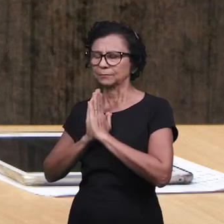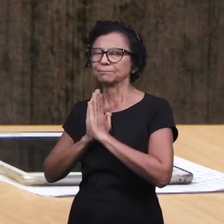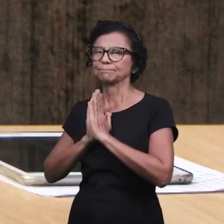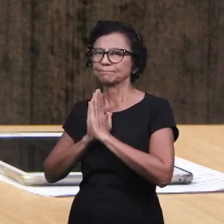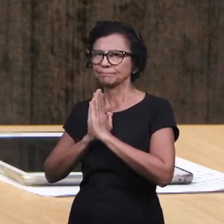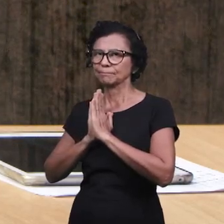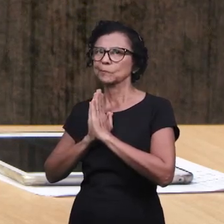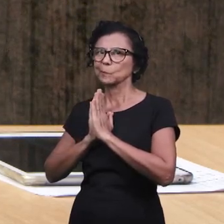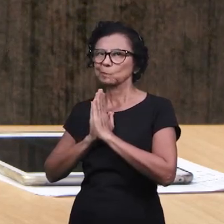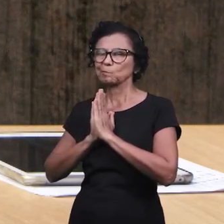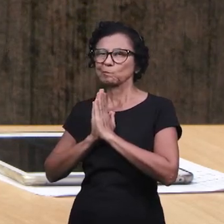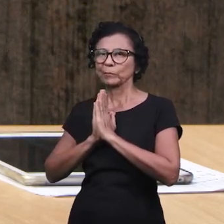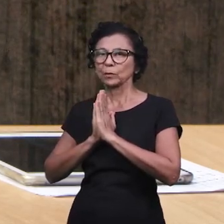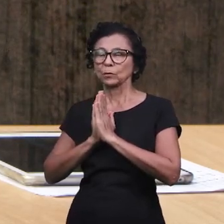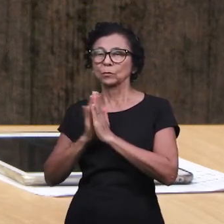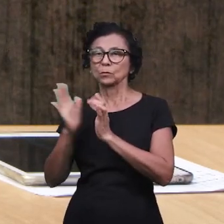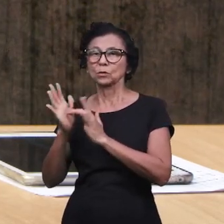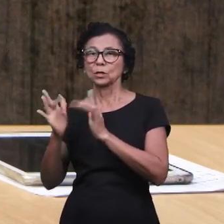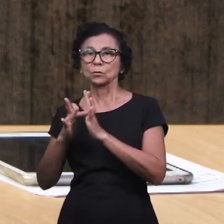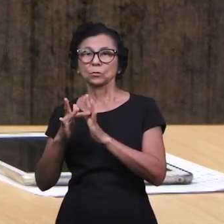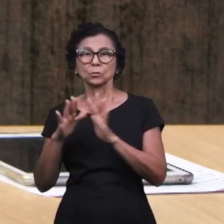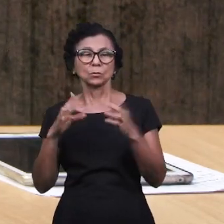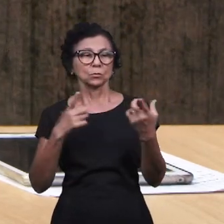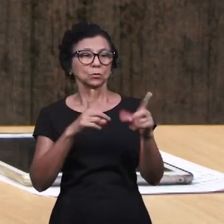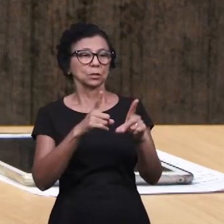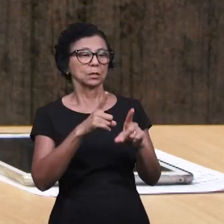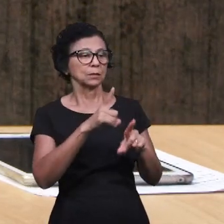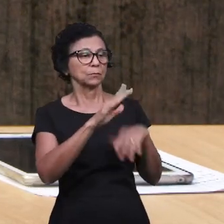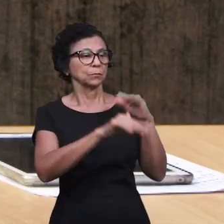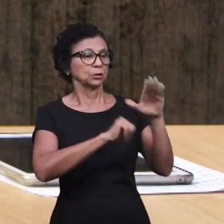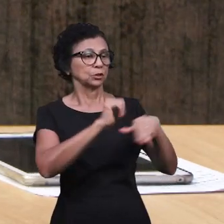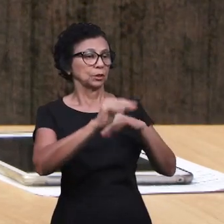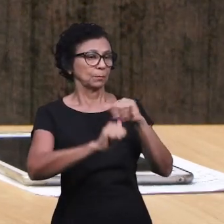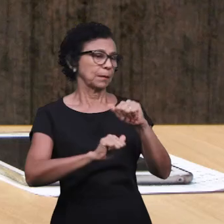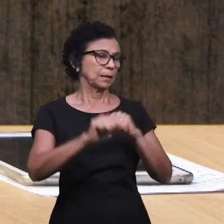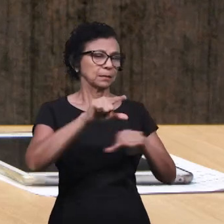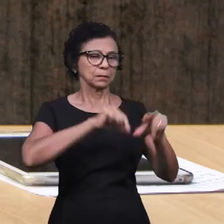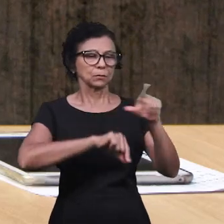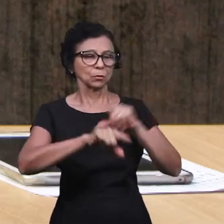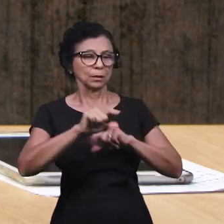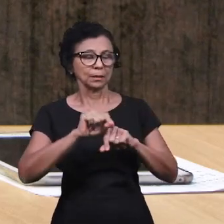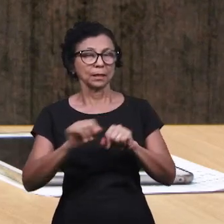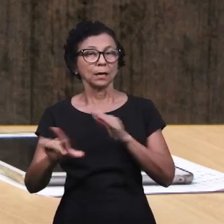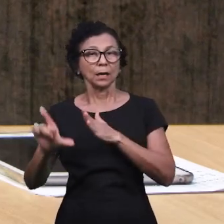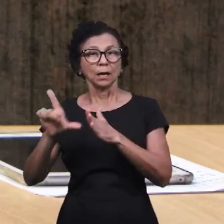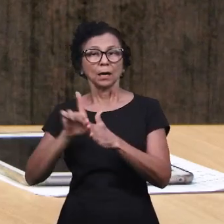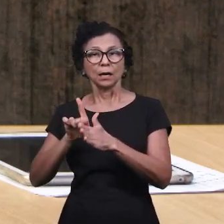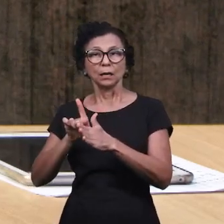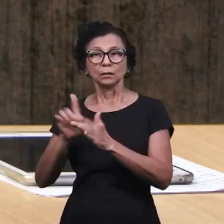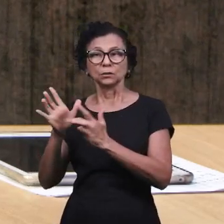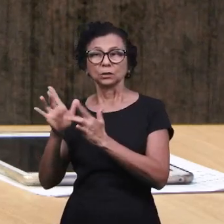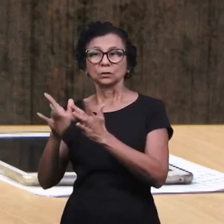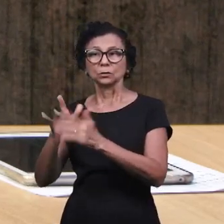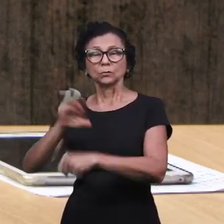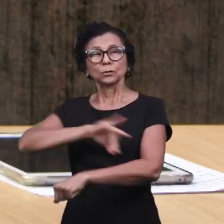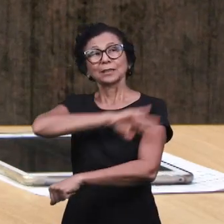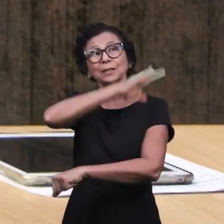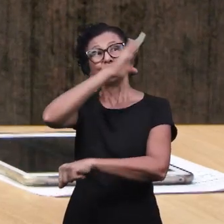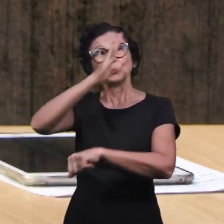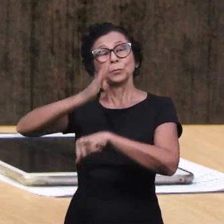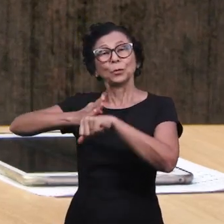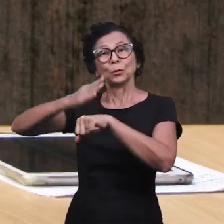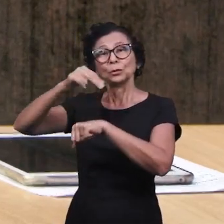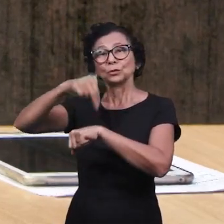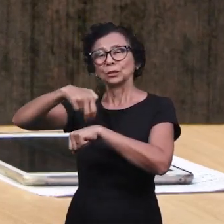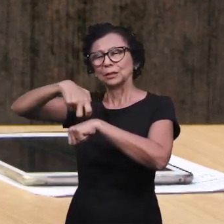foi chamar os discípulos, ele foi para o monte orar. Quando ele foi posto em agonia, ele estava orando no Monte